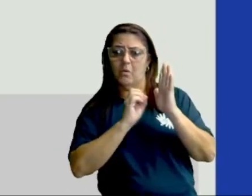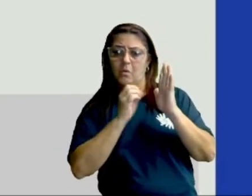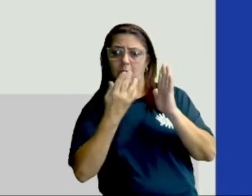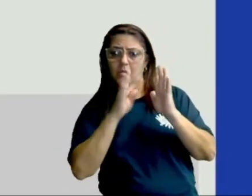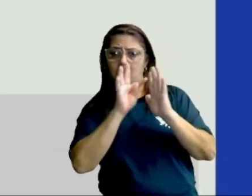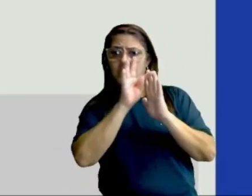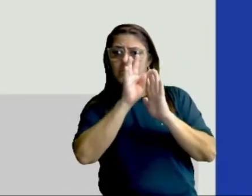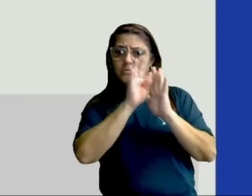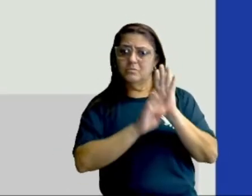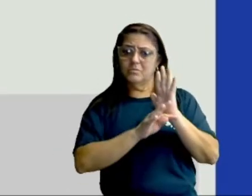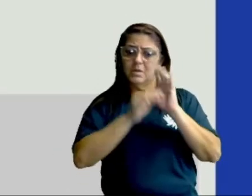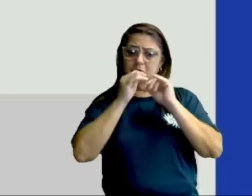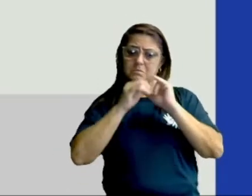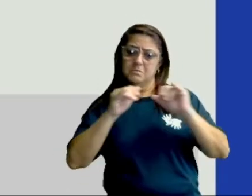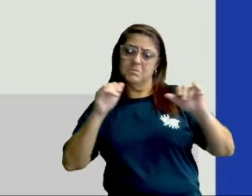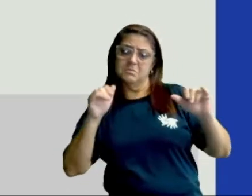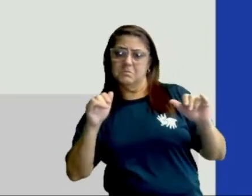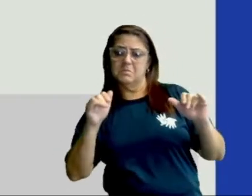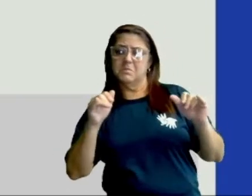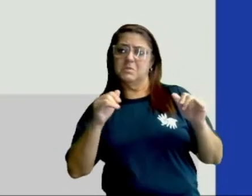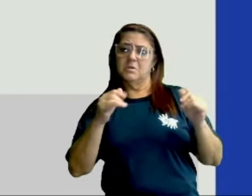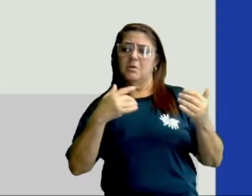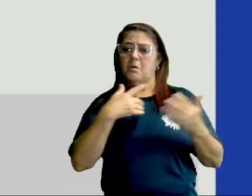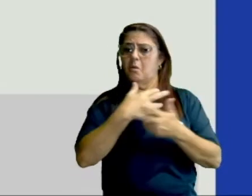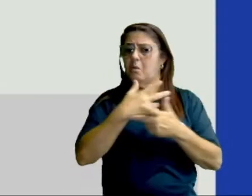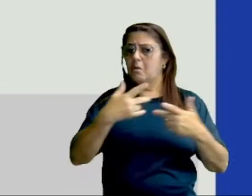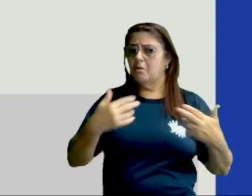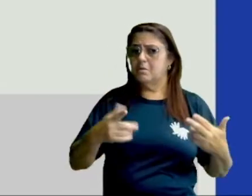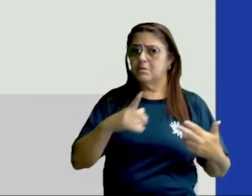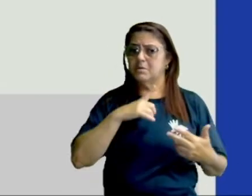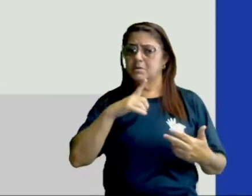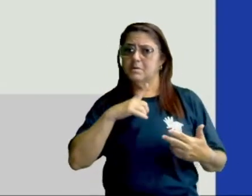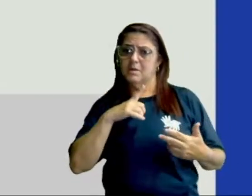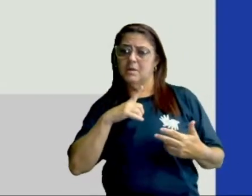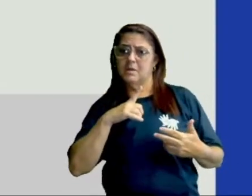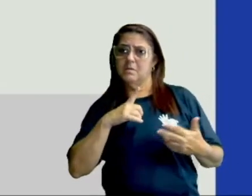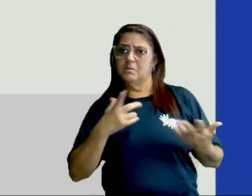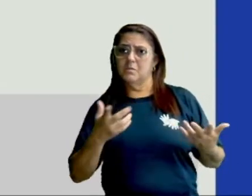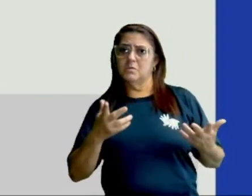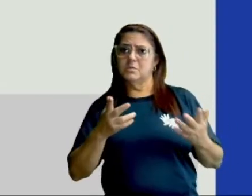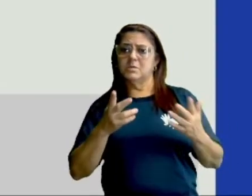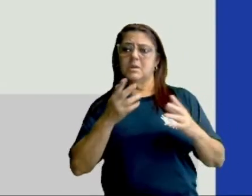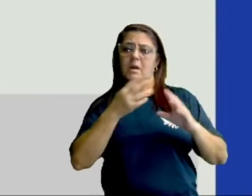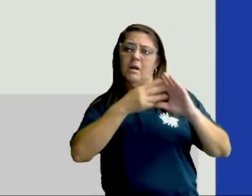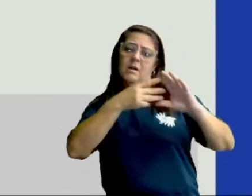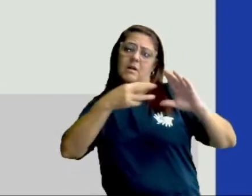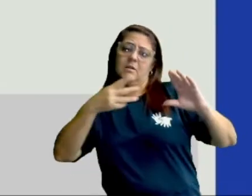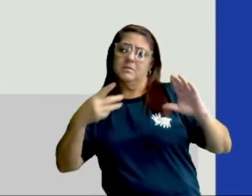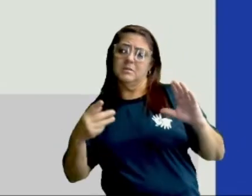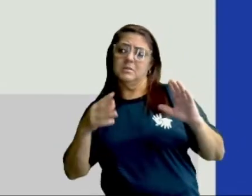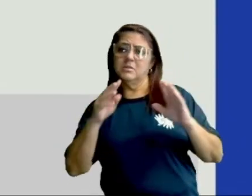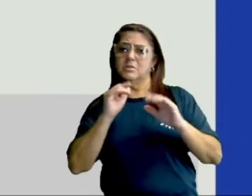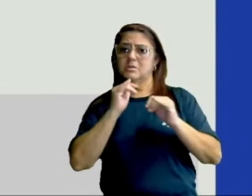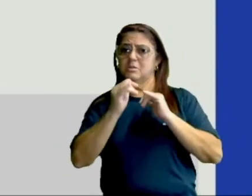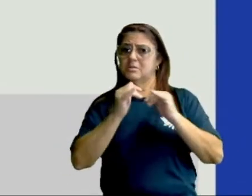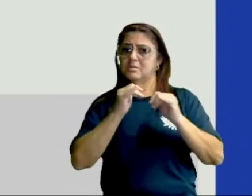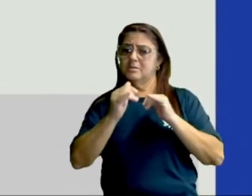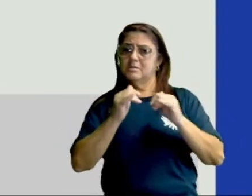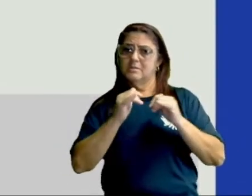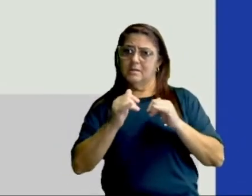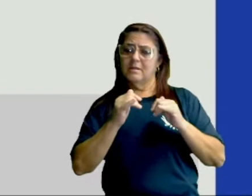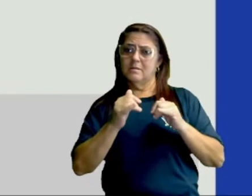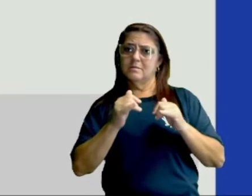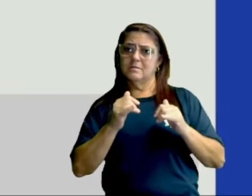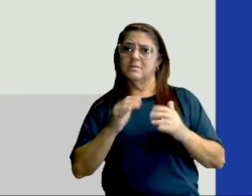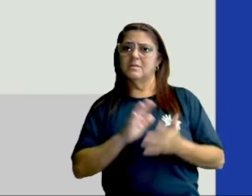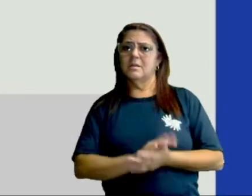que seja focada em algo que nós temos e para melhor ilustrar algumas dessas características dos gêneros digitais, nada